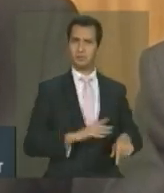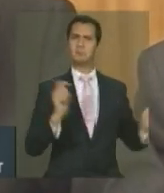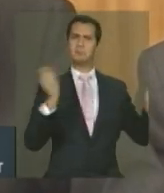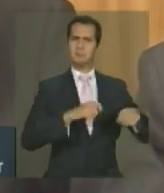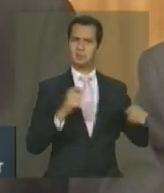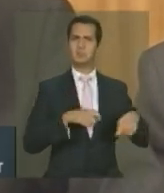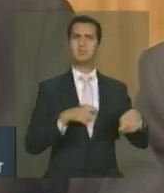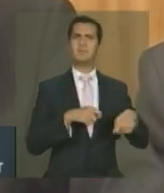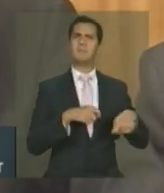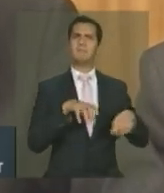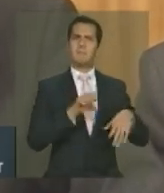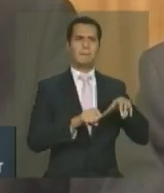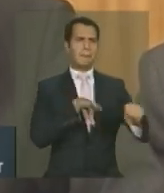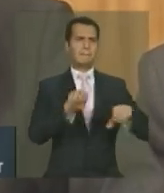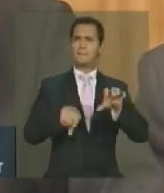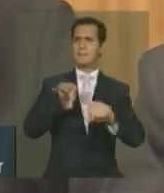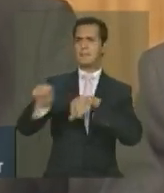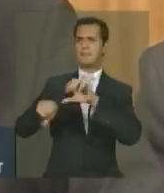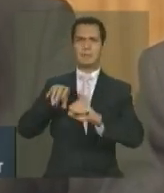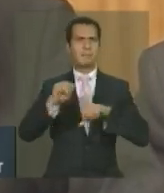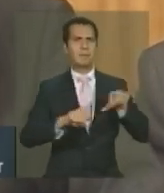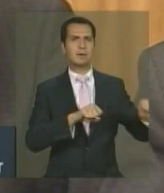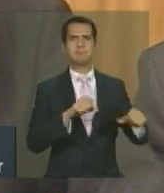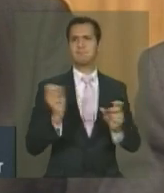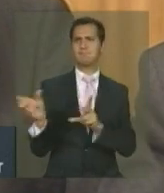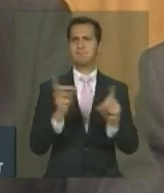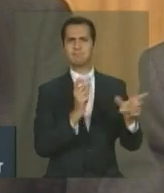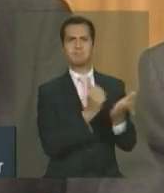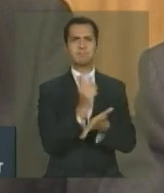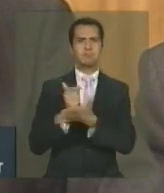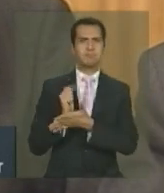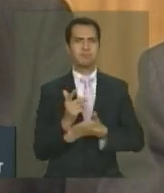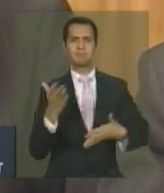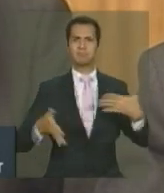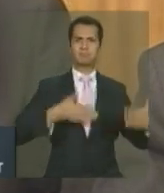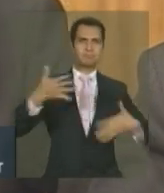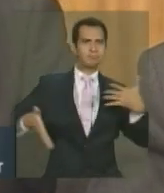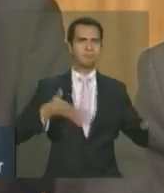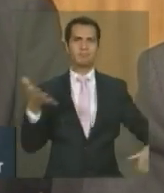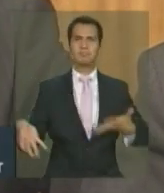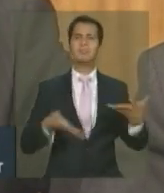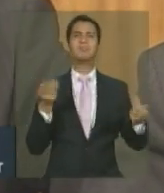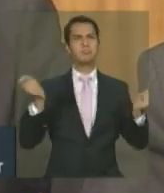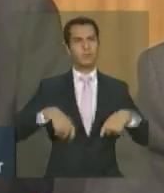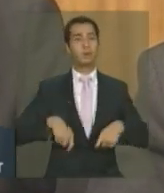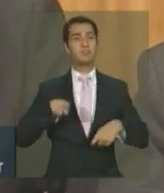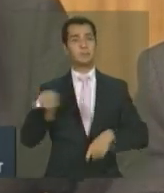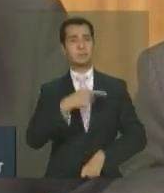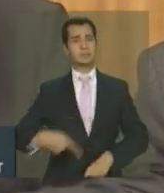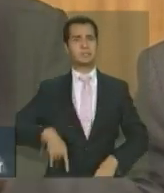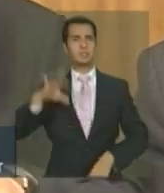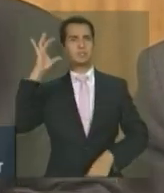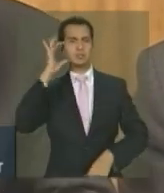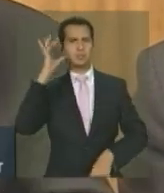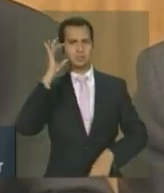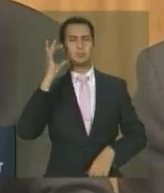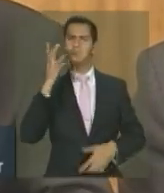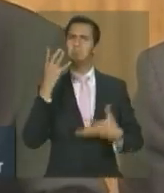nosso mercado, que hoje é um dos maiores mercados do mundo, um dos mais ativos. Ela viu com alegria, saudou